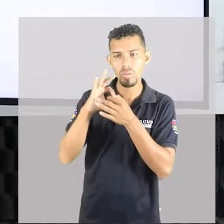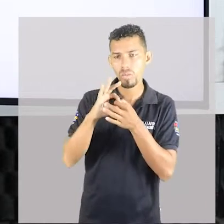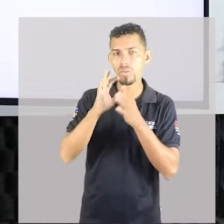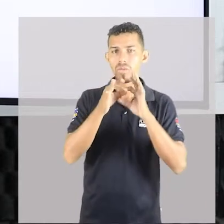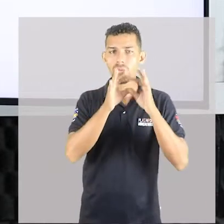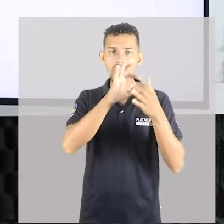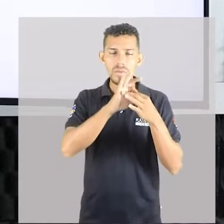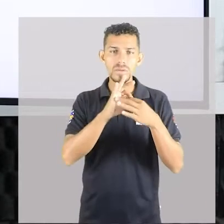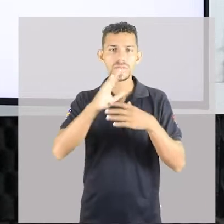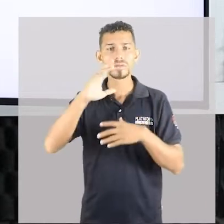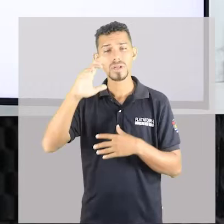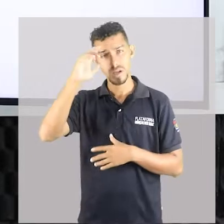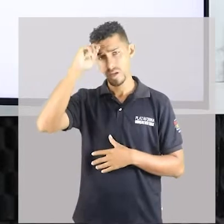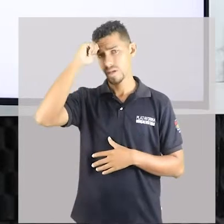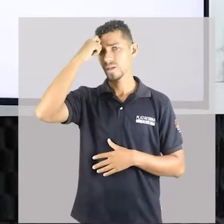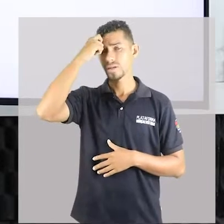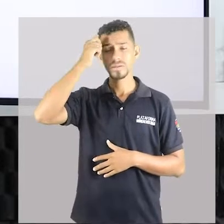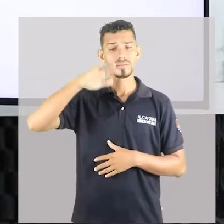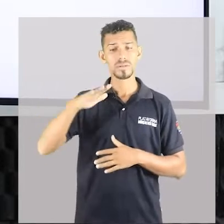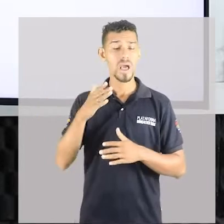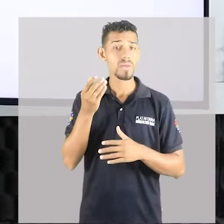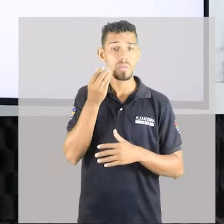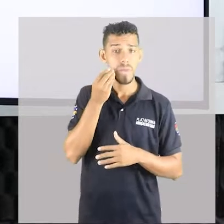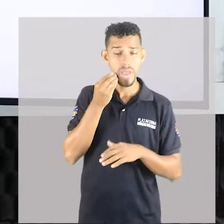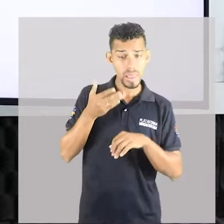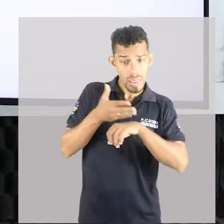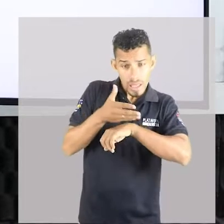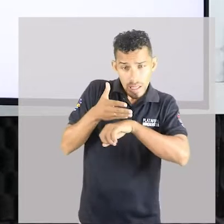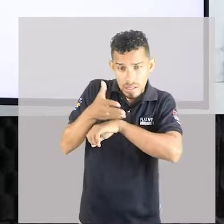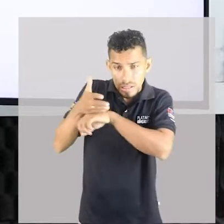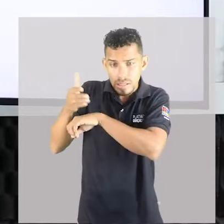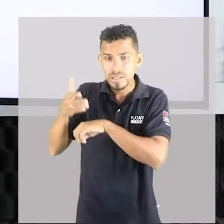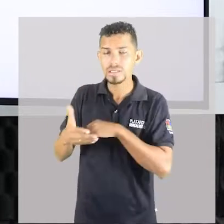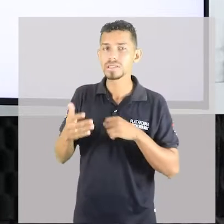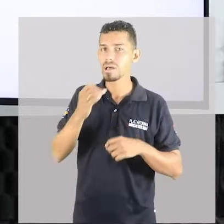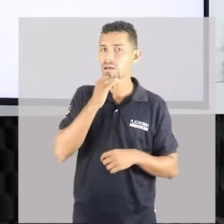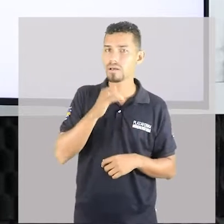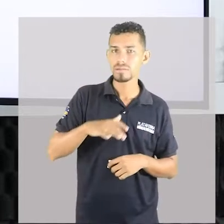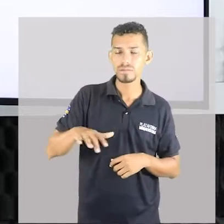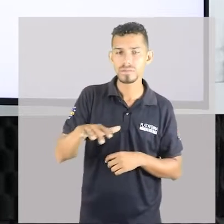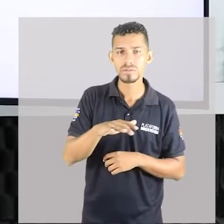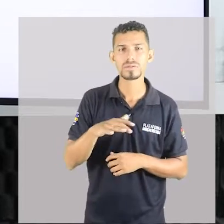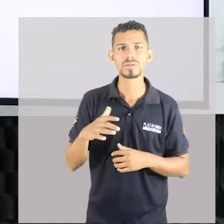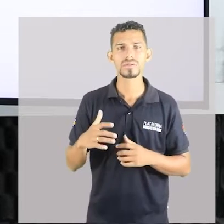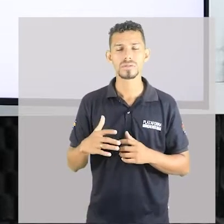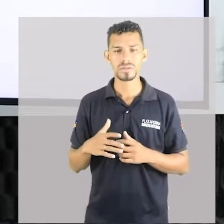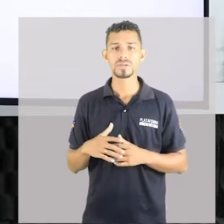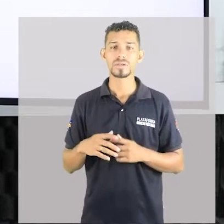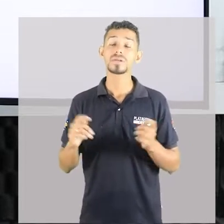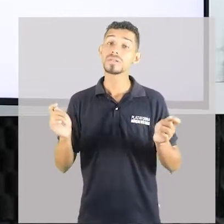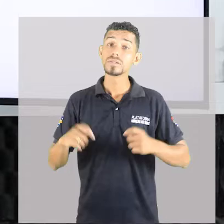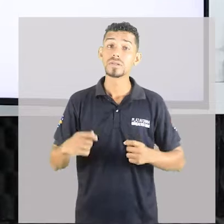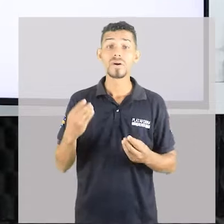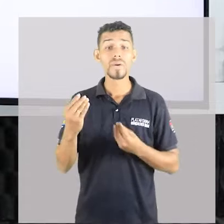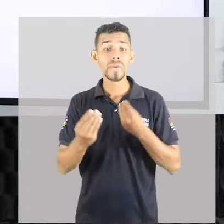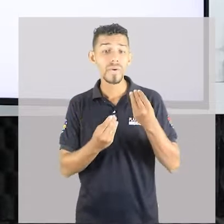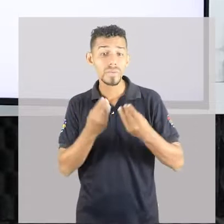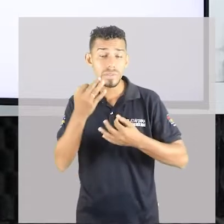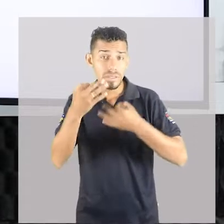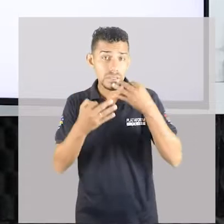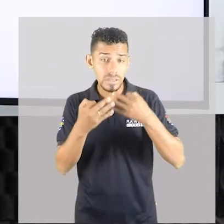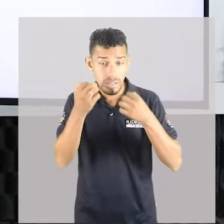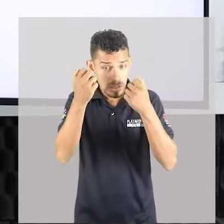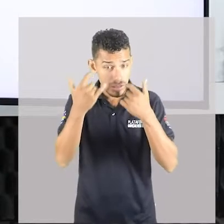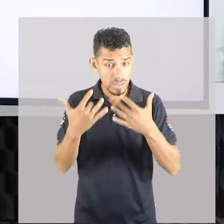africano e asiático e tentam, então, invadi-los, e vai invadi-los de fato no século XIX, qual seria a justificativa para